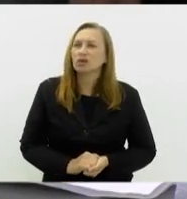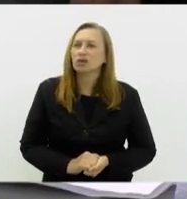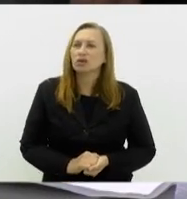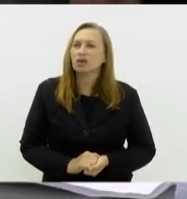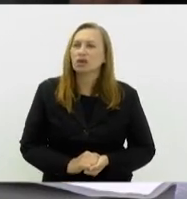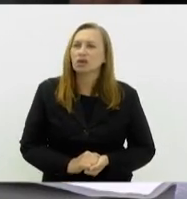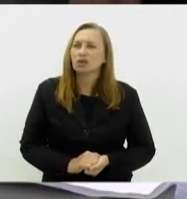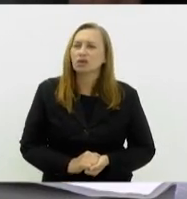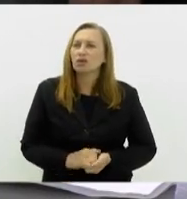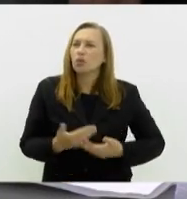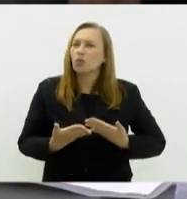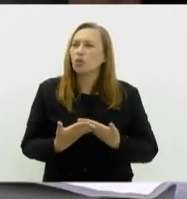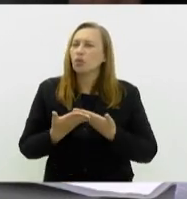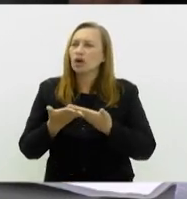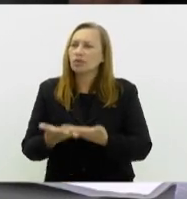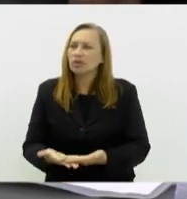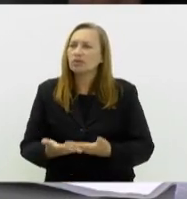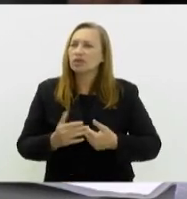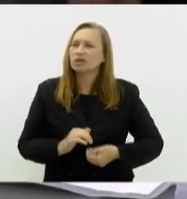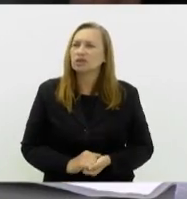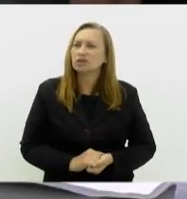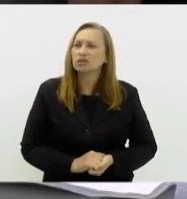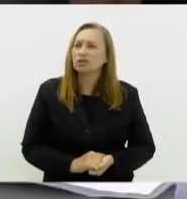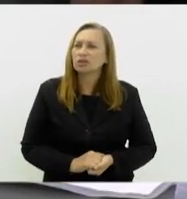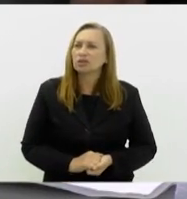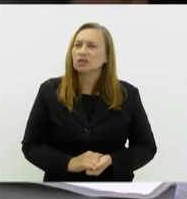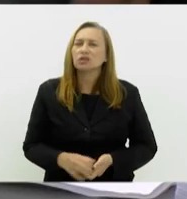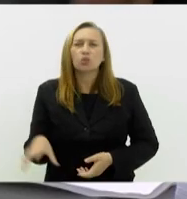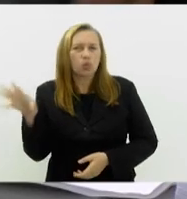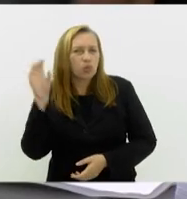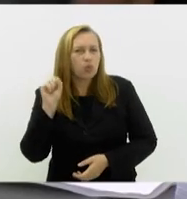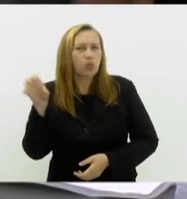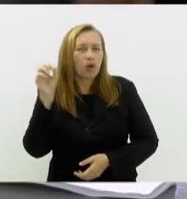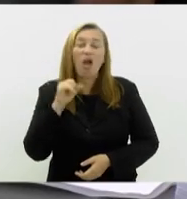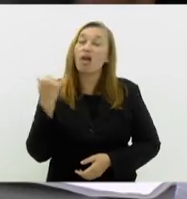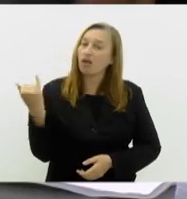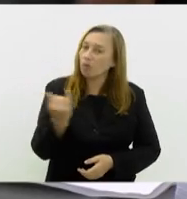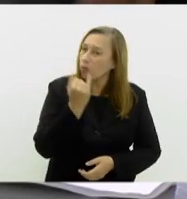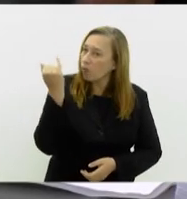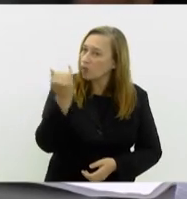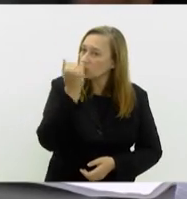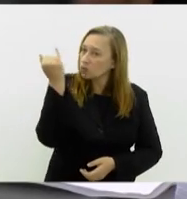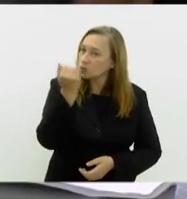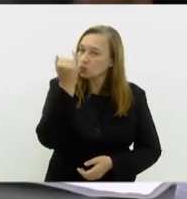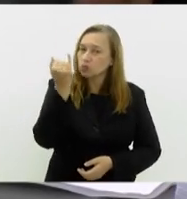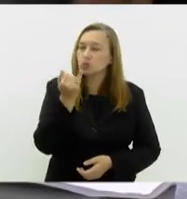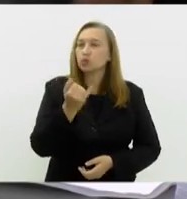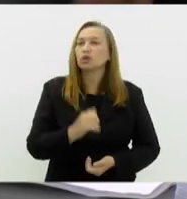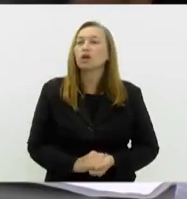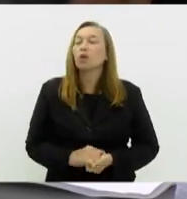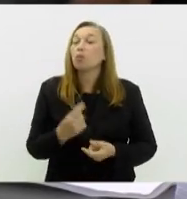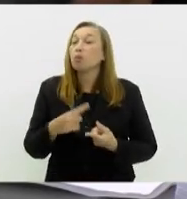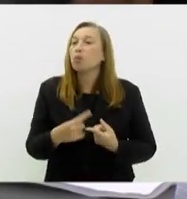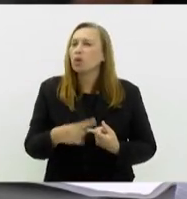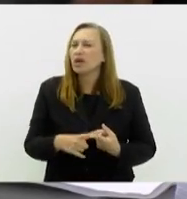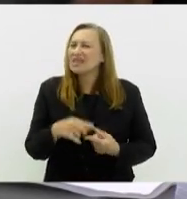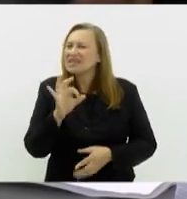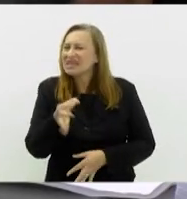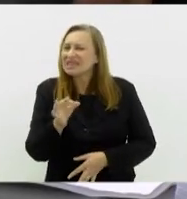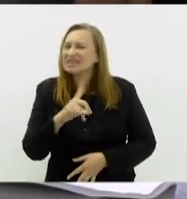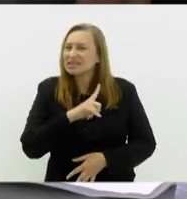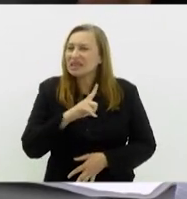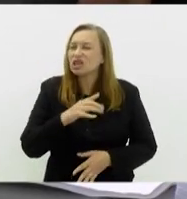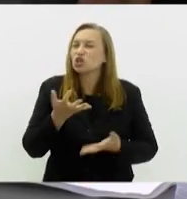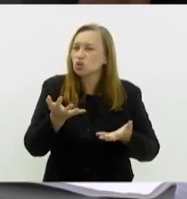com encaminhamento a gente vai se ouvir é importante né a gente se ouvir porque eu tenho certeza que